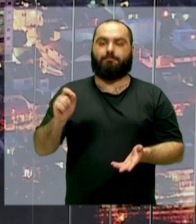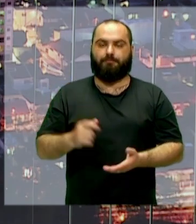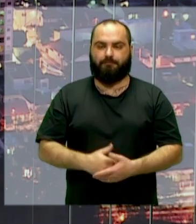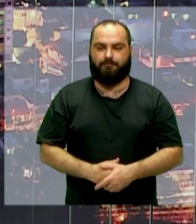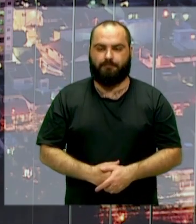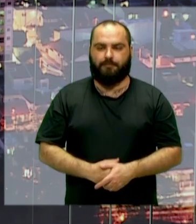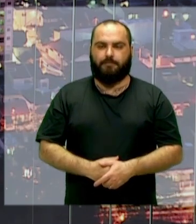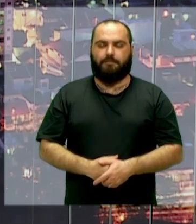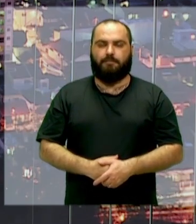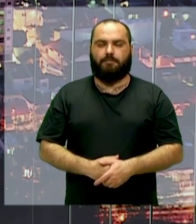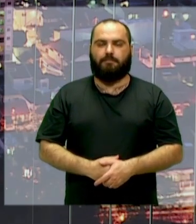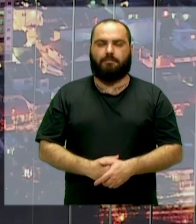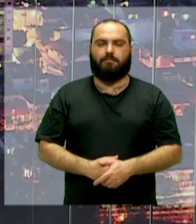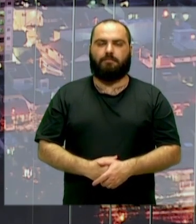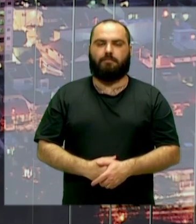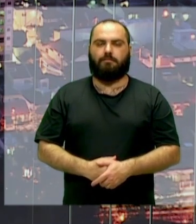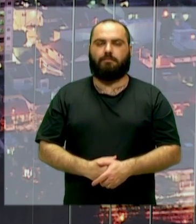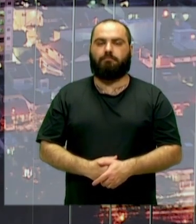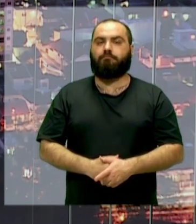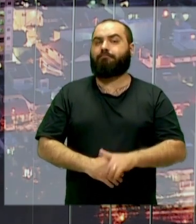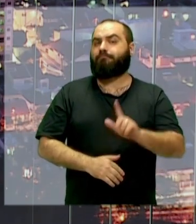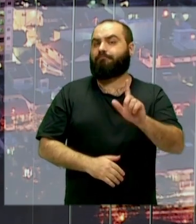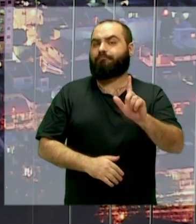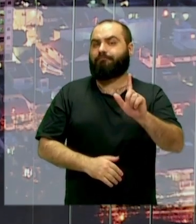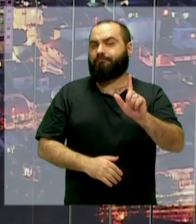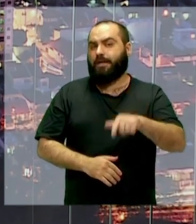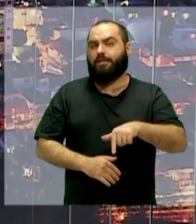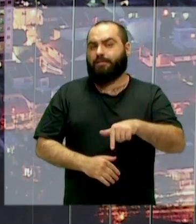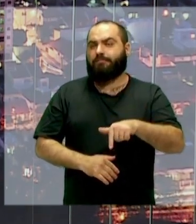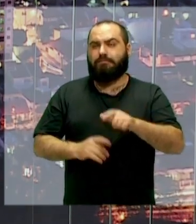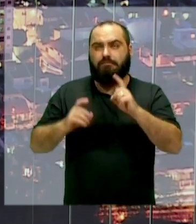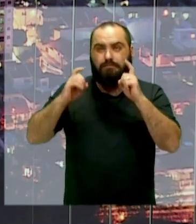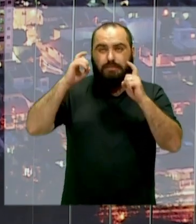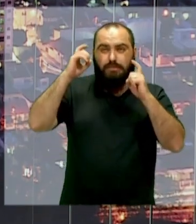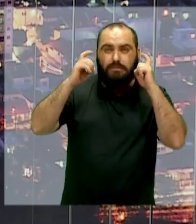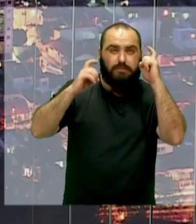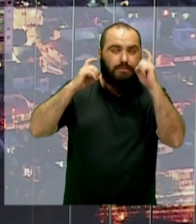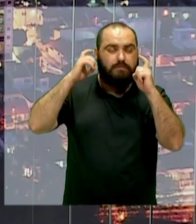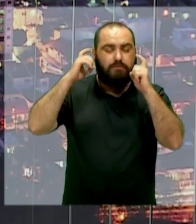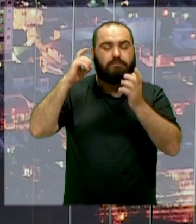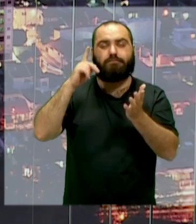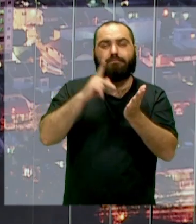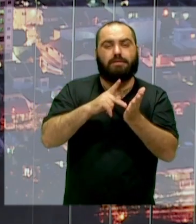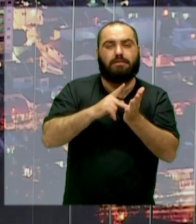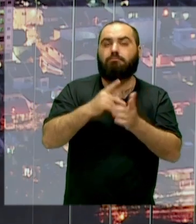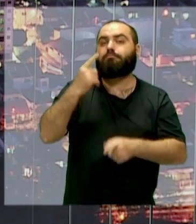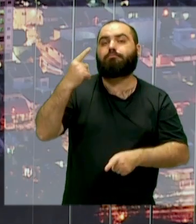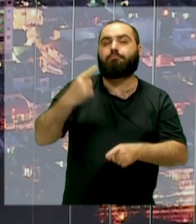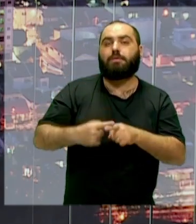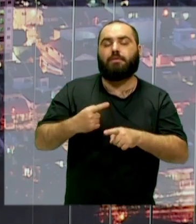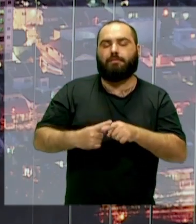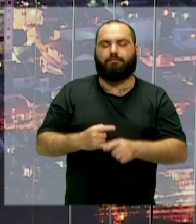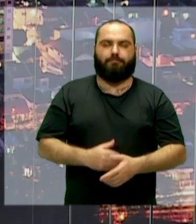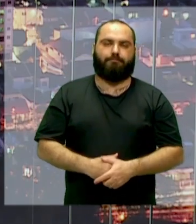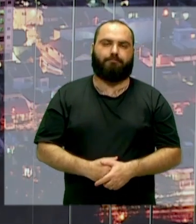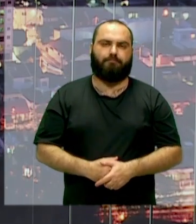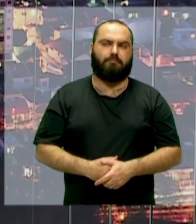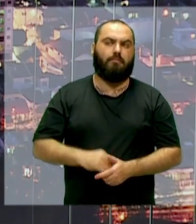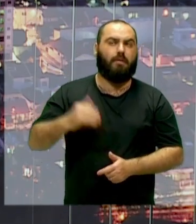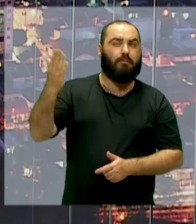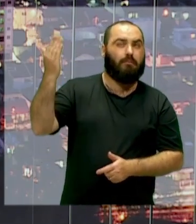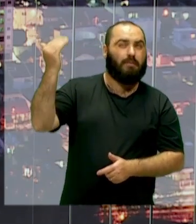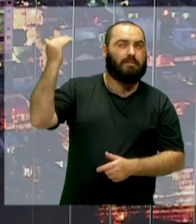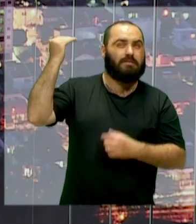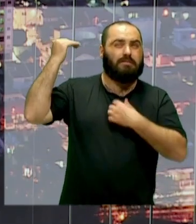gente é é um motivo a mais de preocupação por quê vamos pegar assim né lá nos